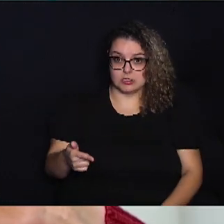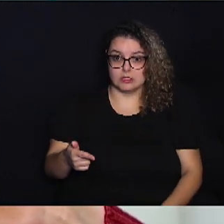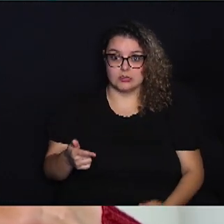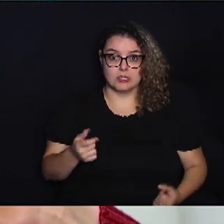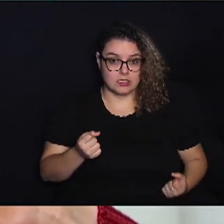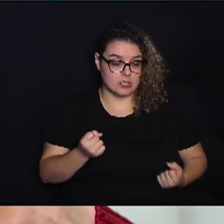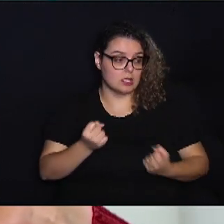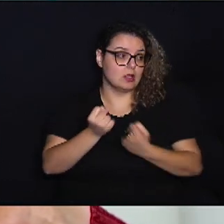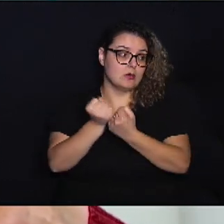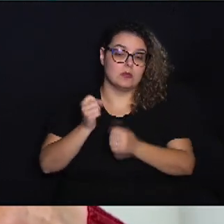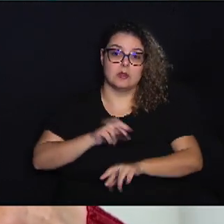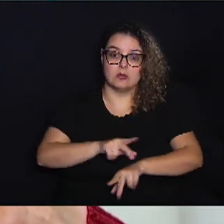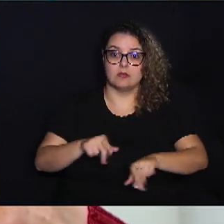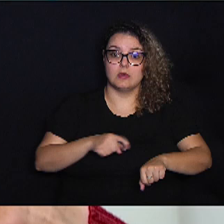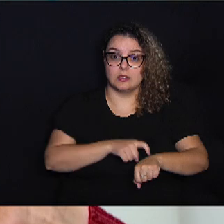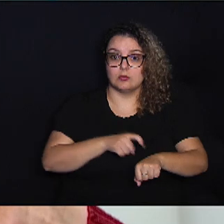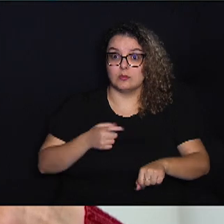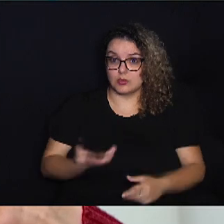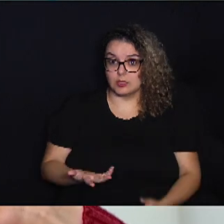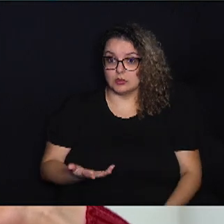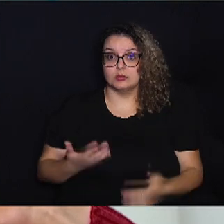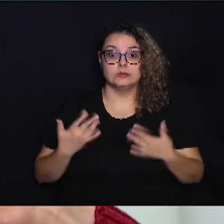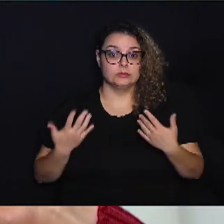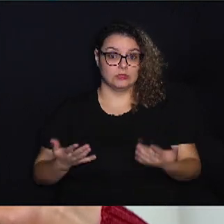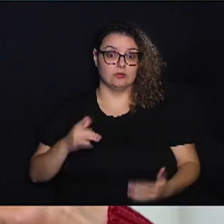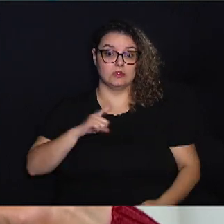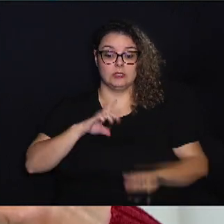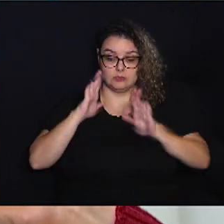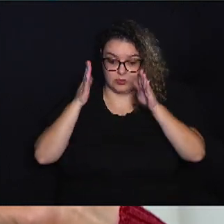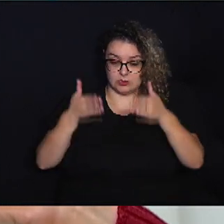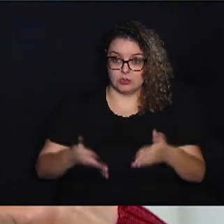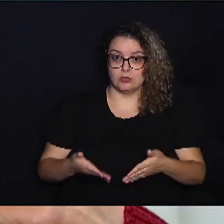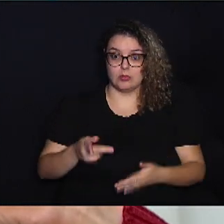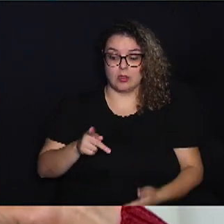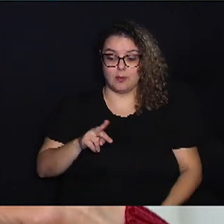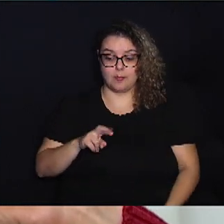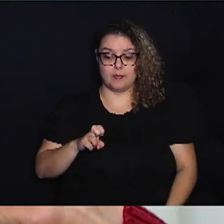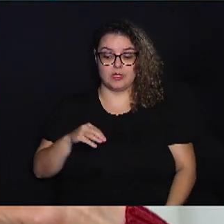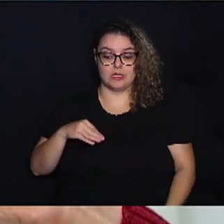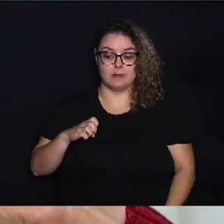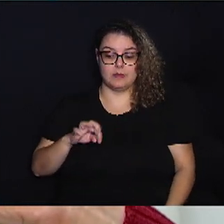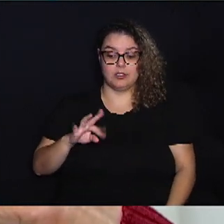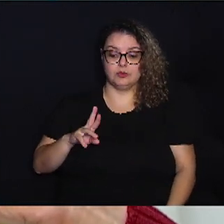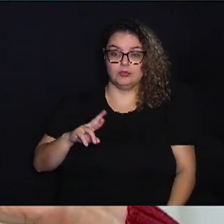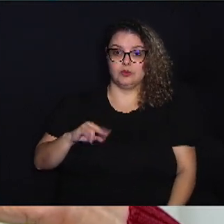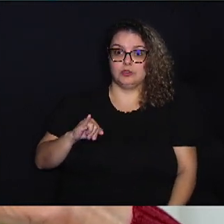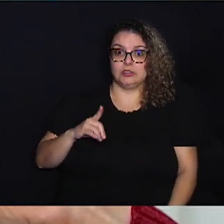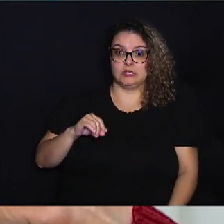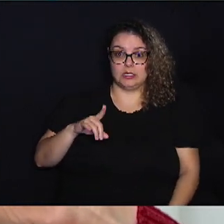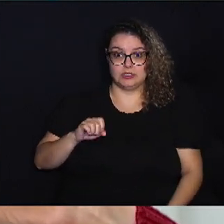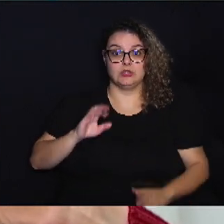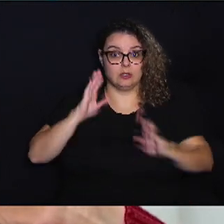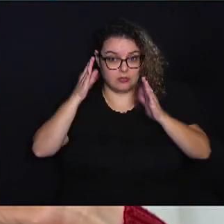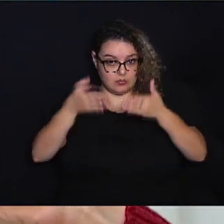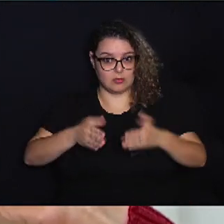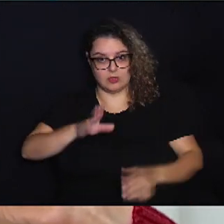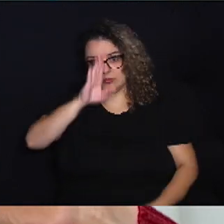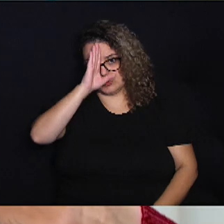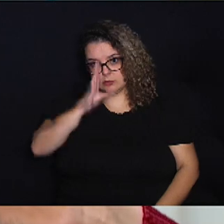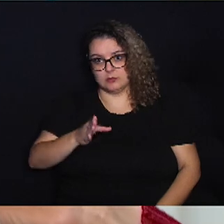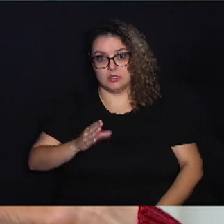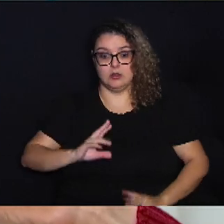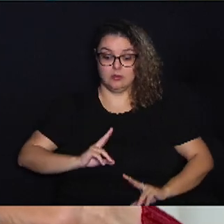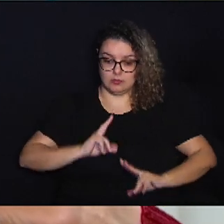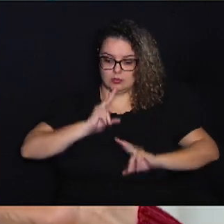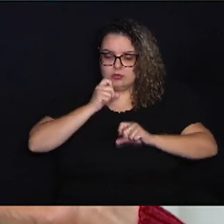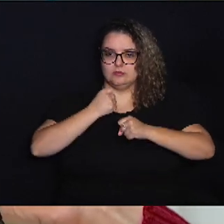em diversas situações. Então, vai ter o foco com a prematuridade, que é o foco público-alvo do hospital, para fortalecer o aleitamento